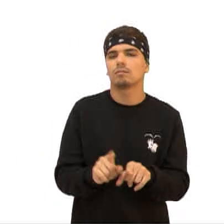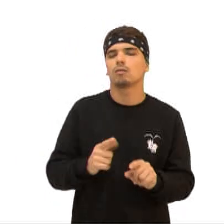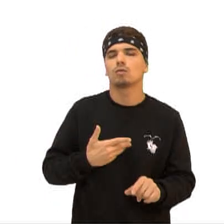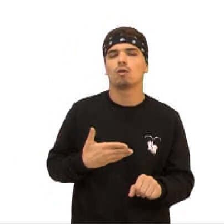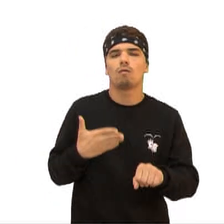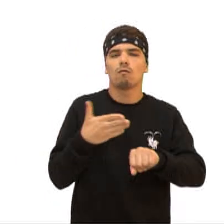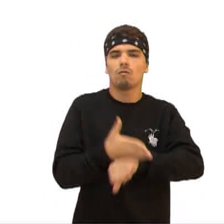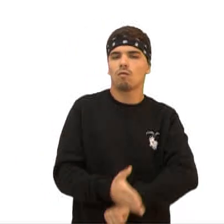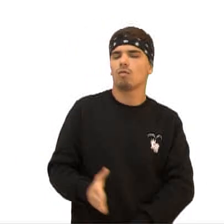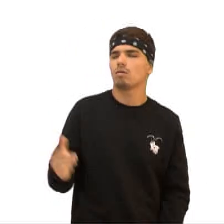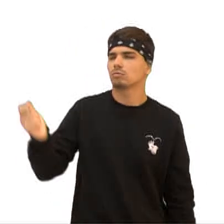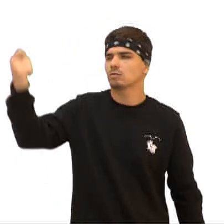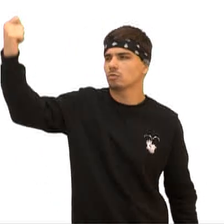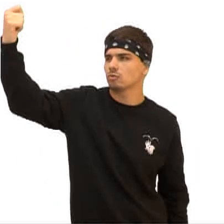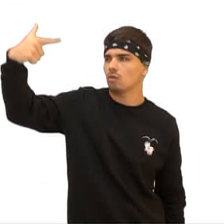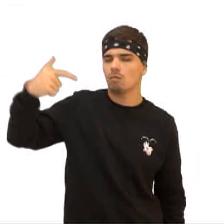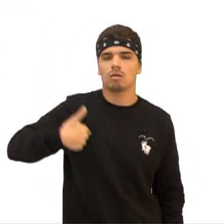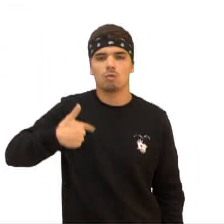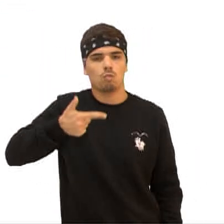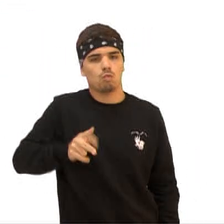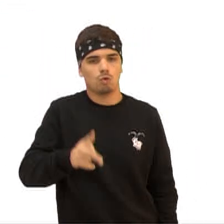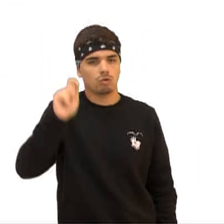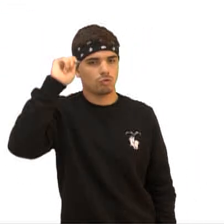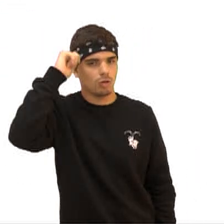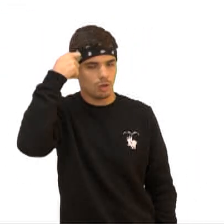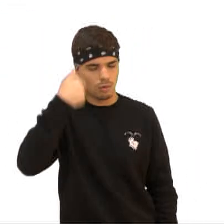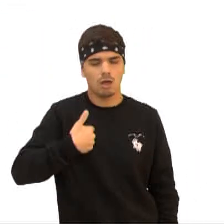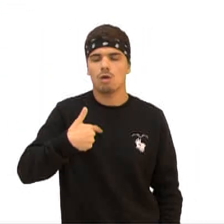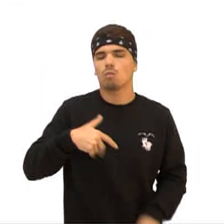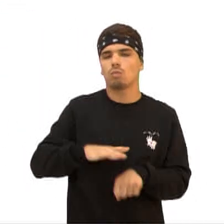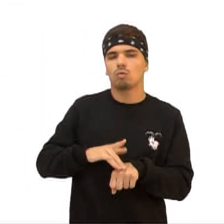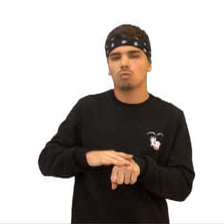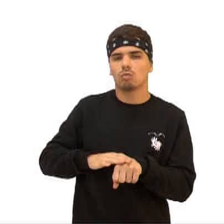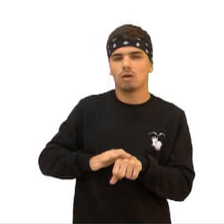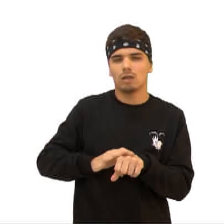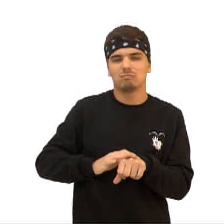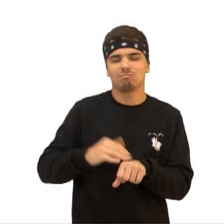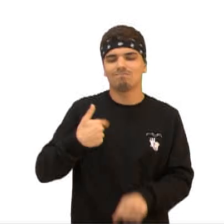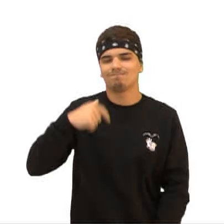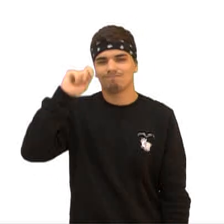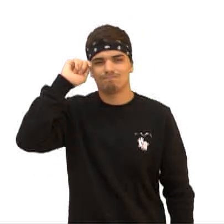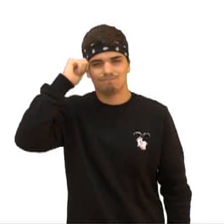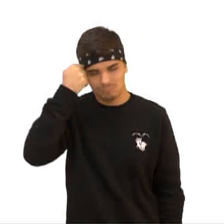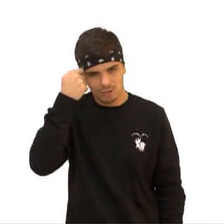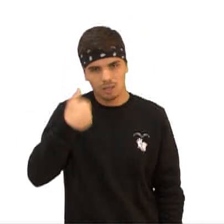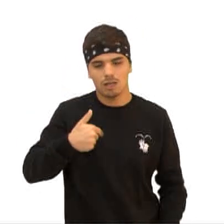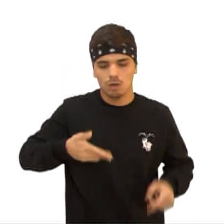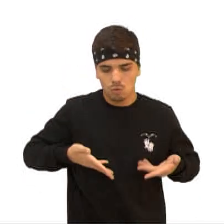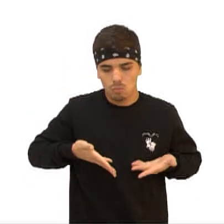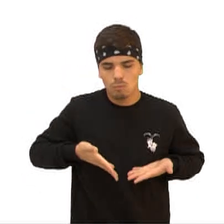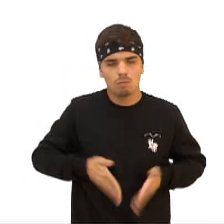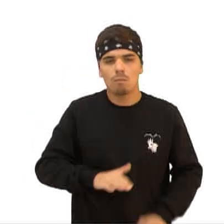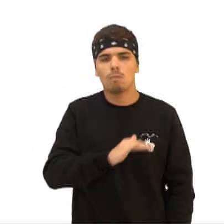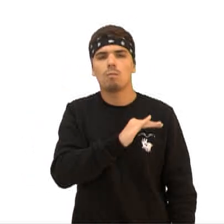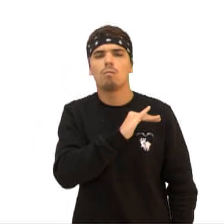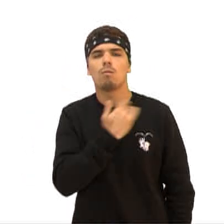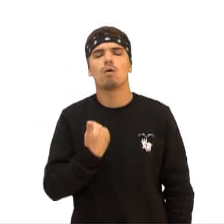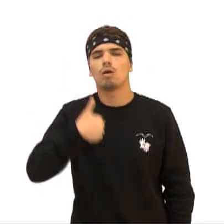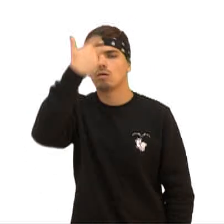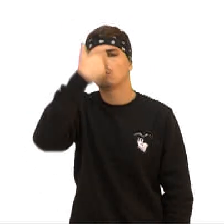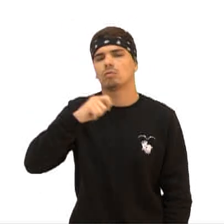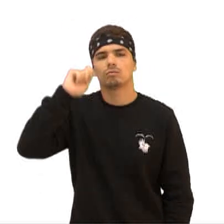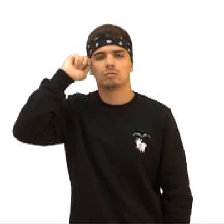para o sol, eu continuo negro. Quando eu estou doente, sou negro. E quando eu morro, sou negro. Agora